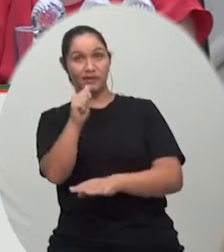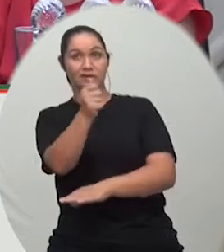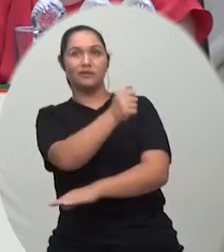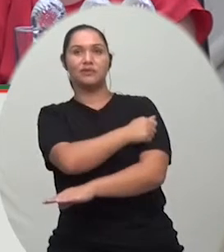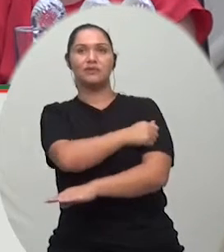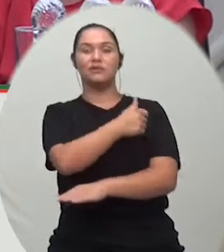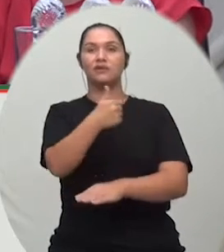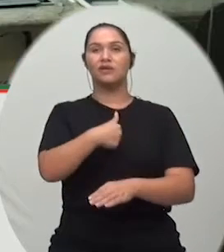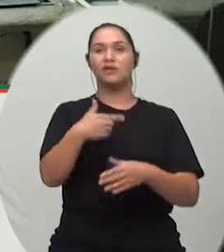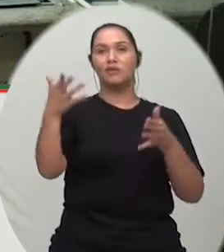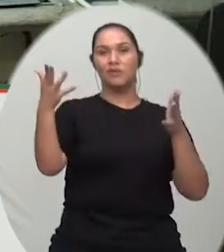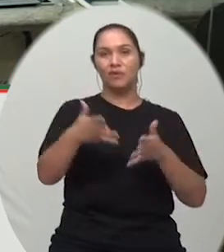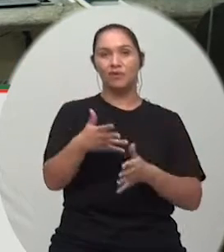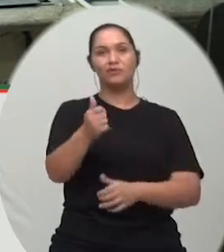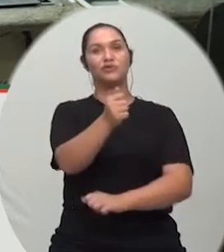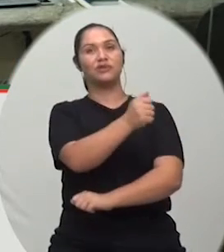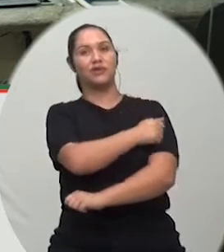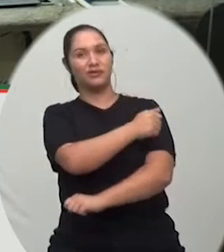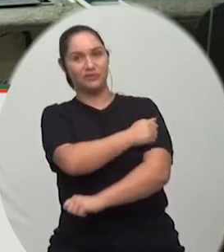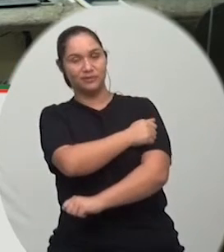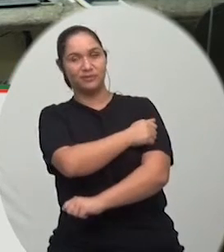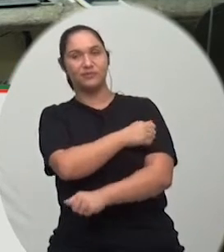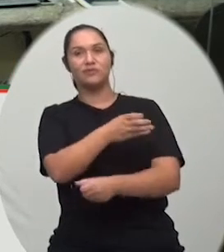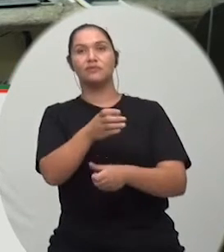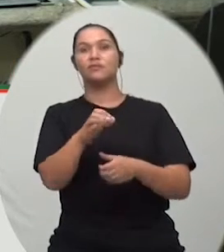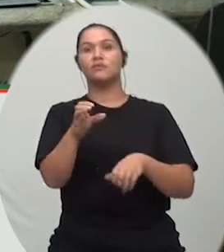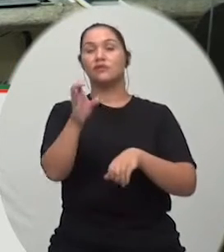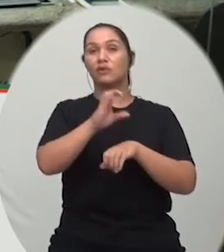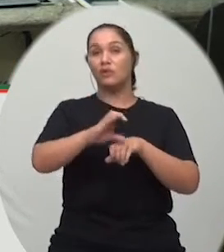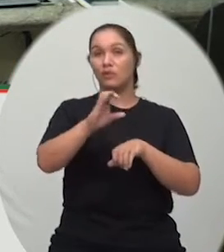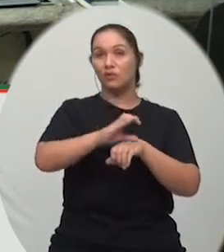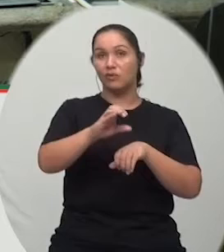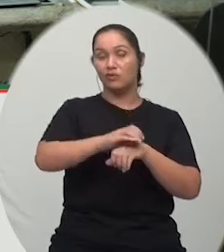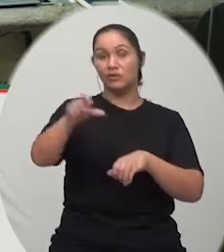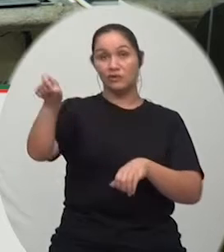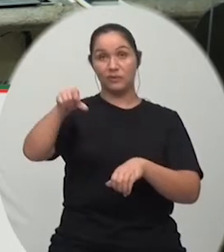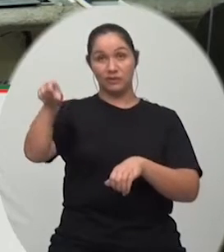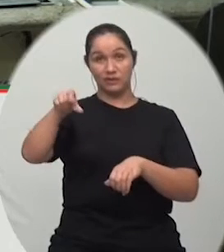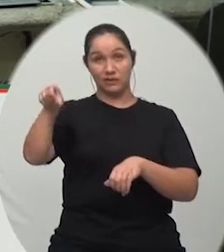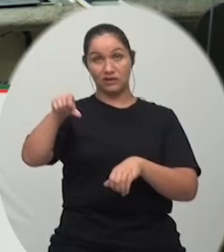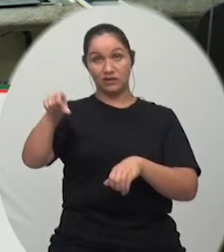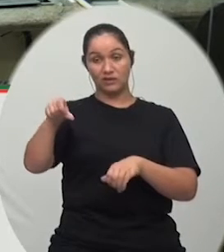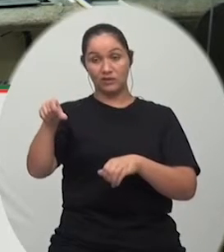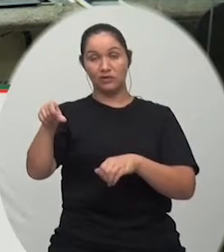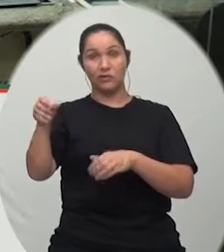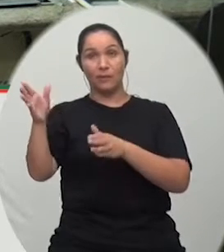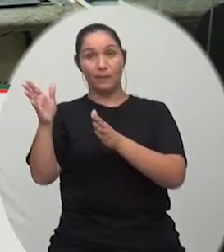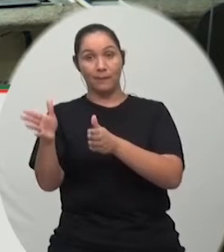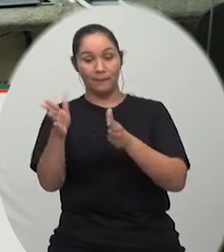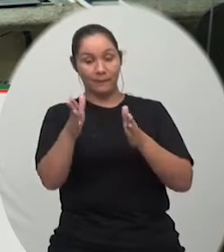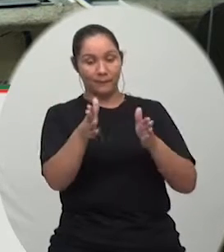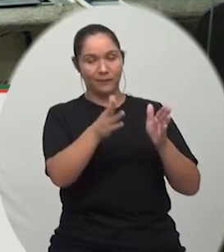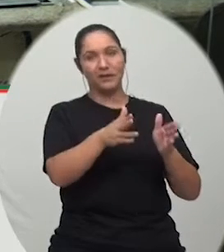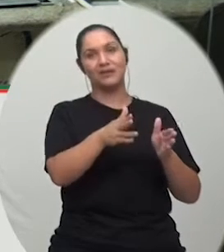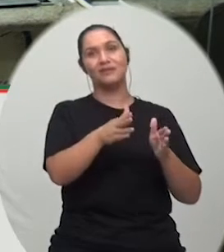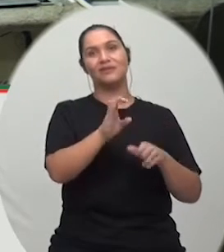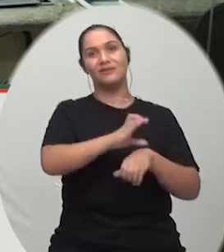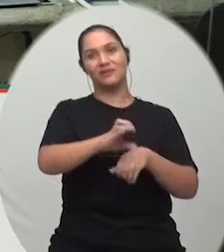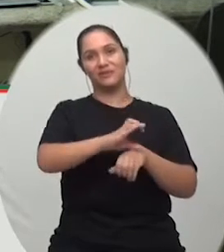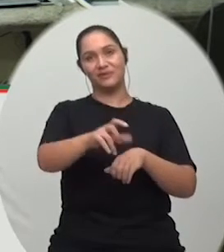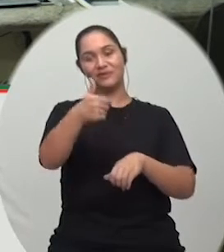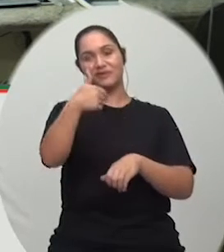atualmente sou aluno, estou cursando a nona fase, e a vereadora Camila ressaltou